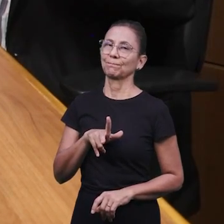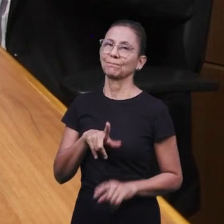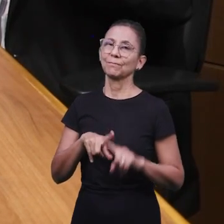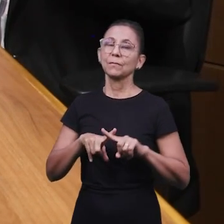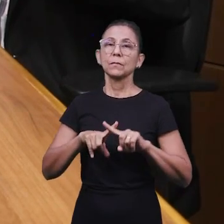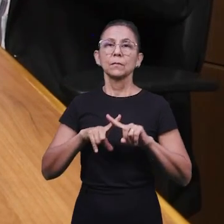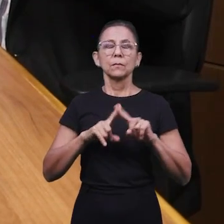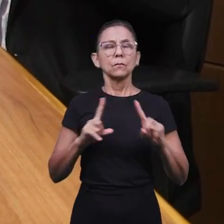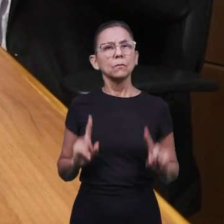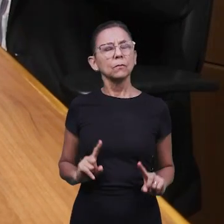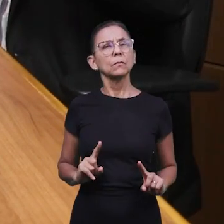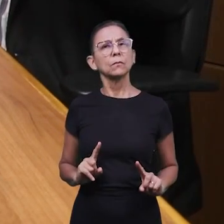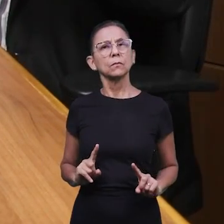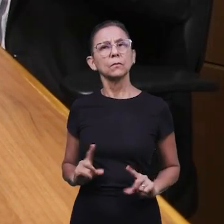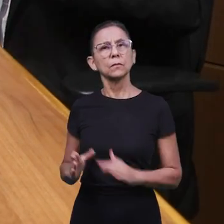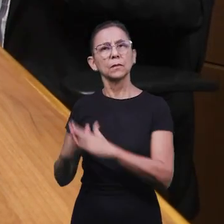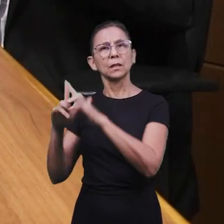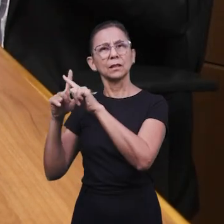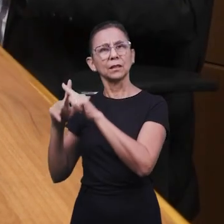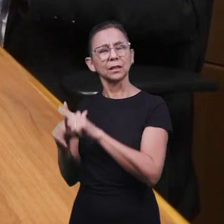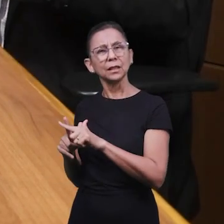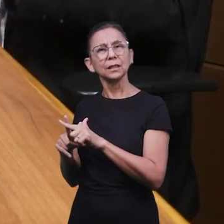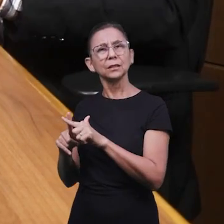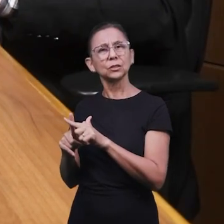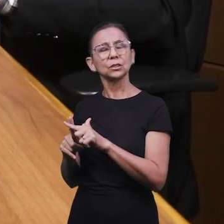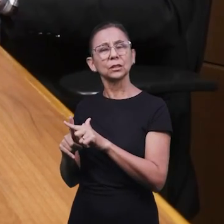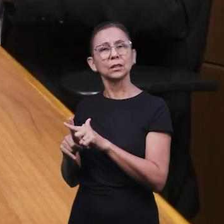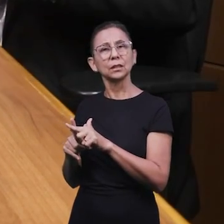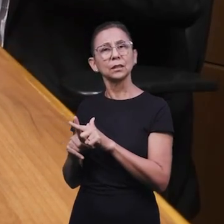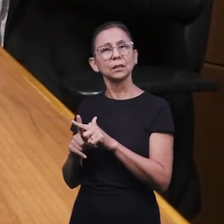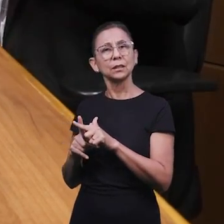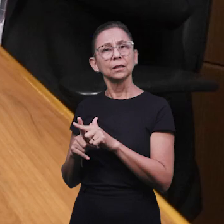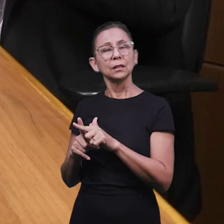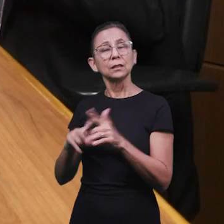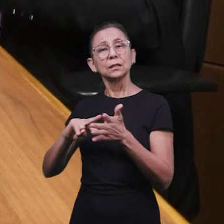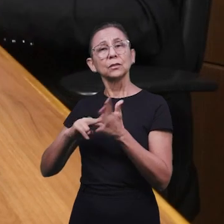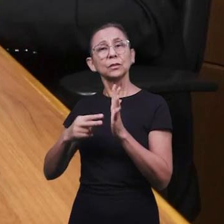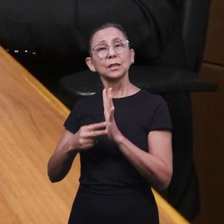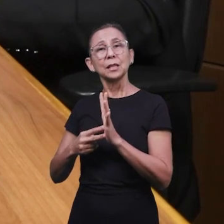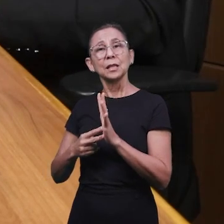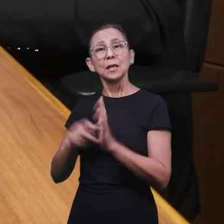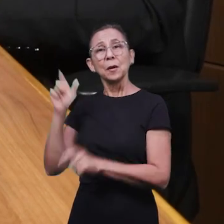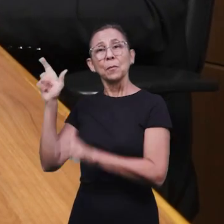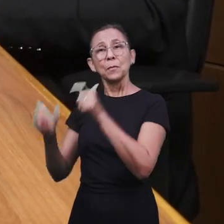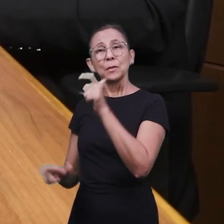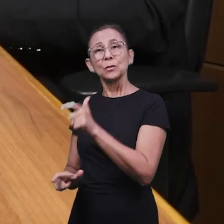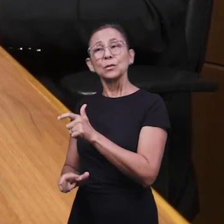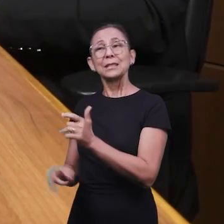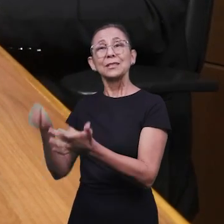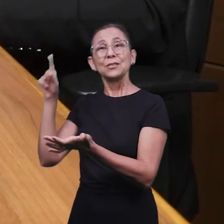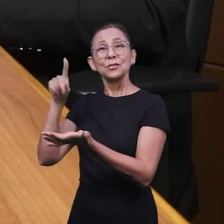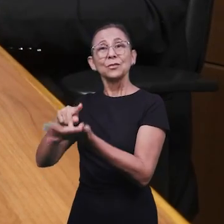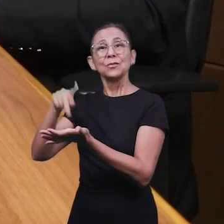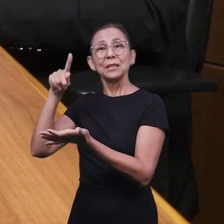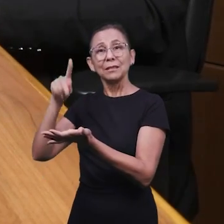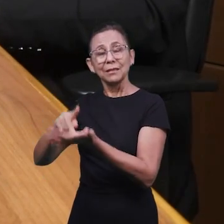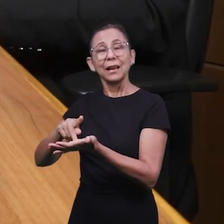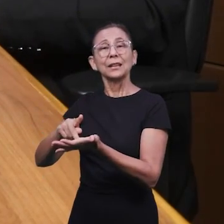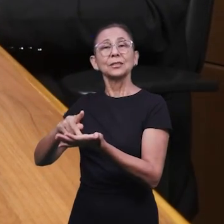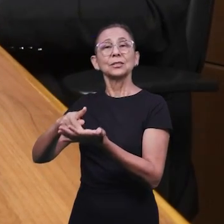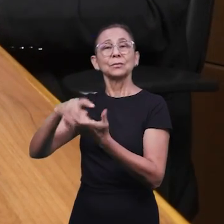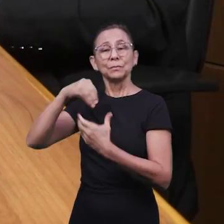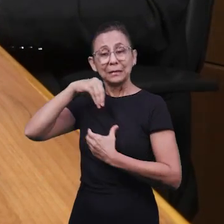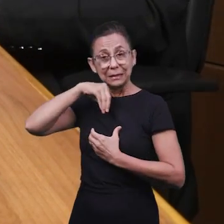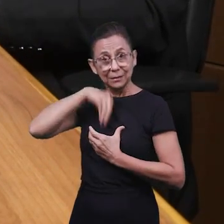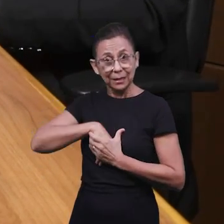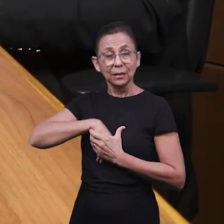Mas foram pessoas que foram realmente transformadas de dentro para fora. Sim. E que passam a ter uma experiência